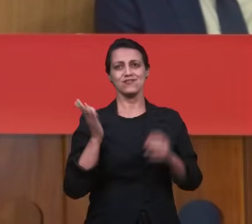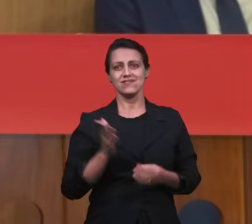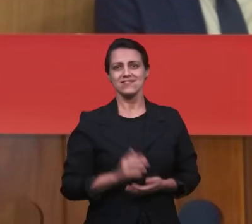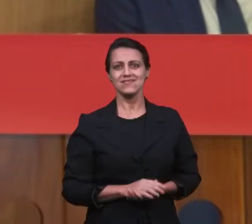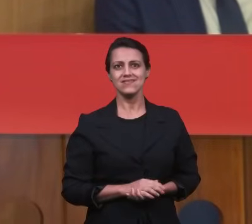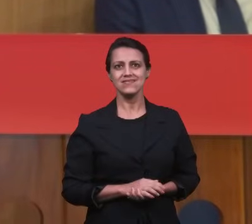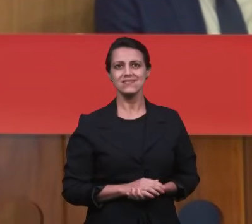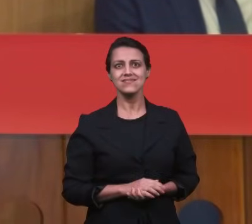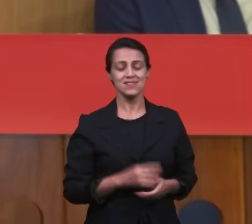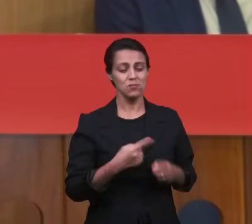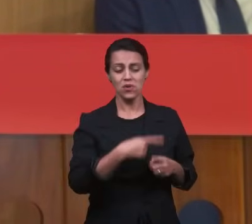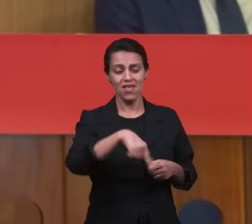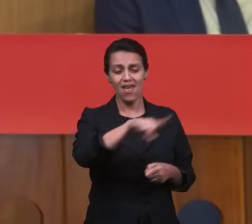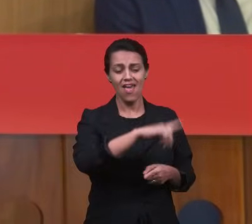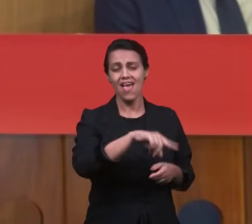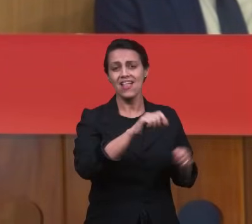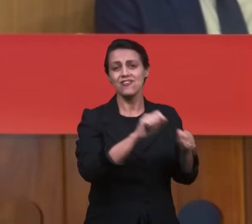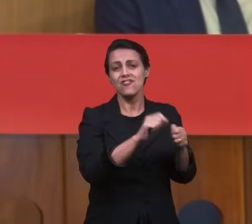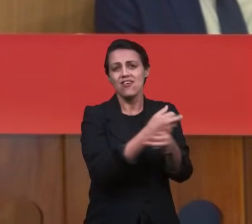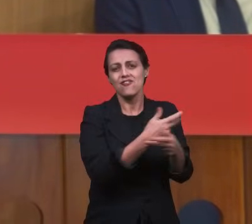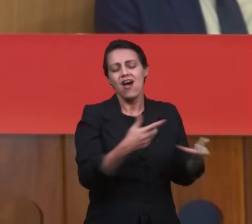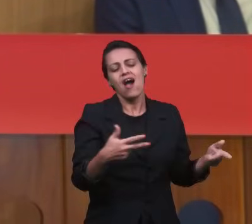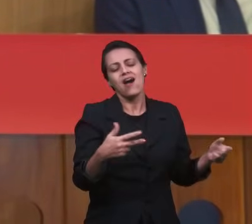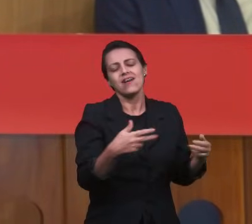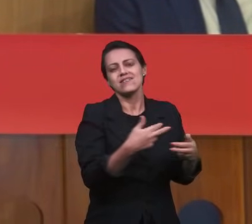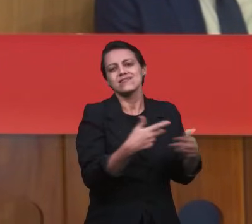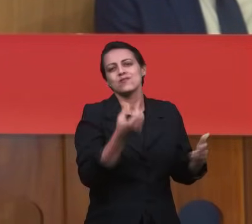obras que eles já fizeram. Não é pelas obras.